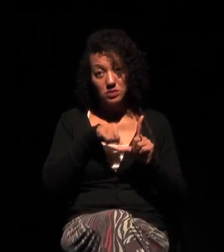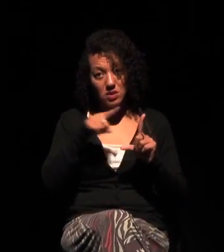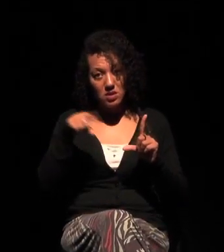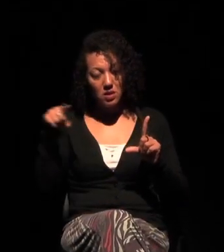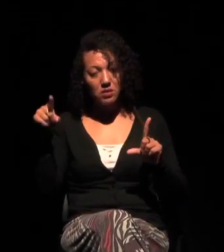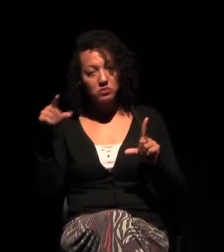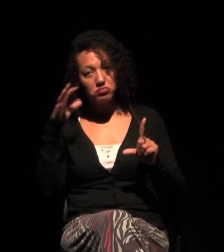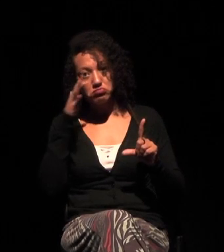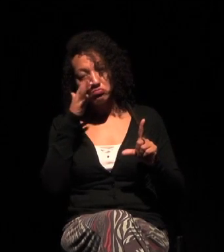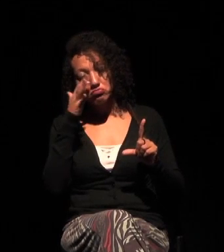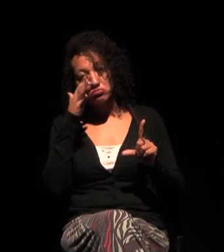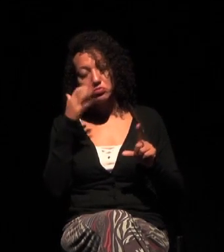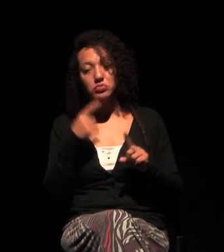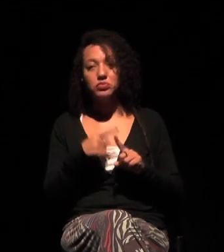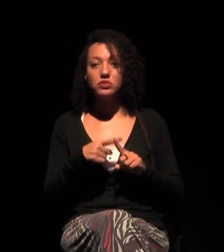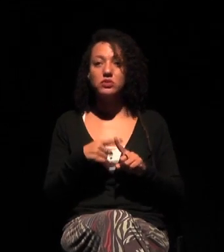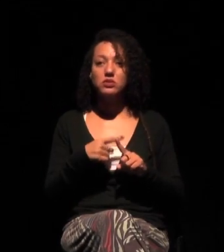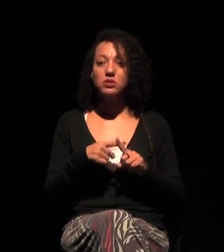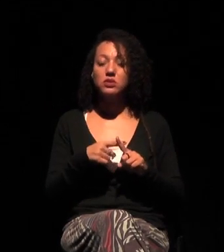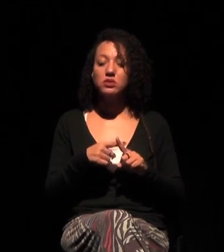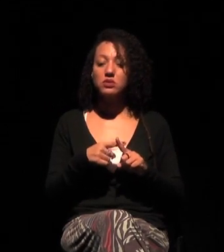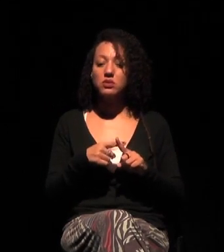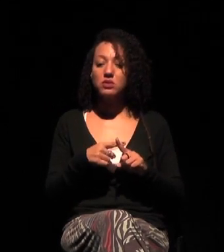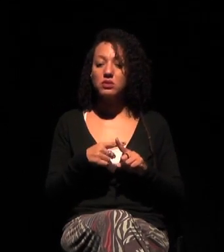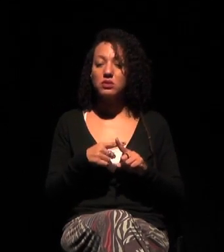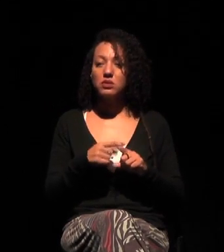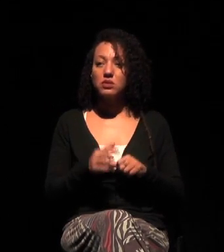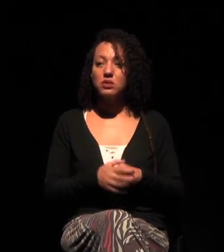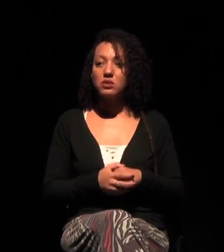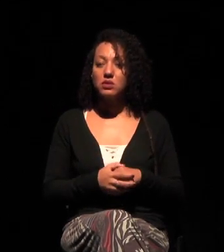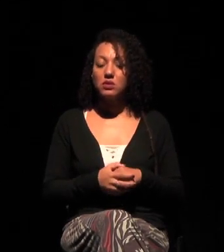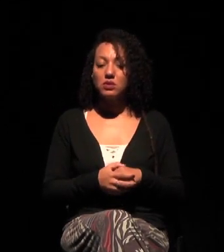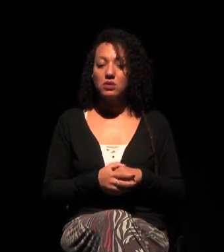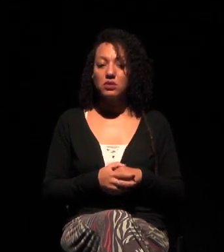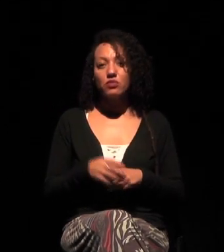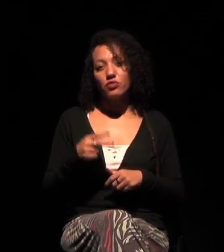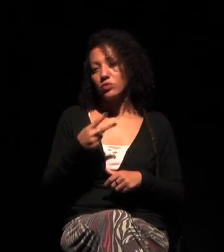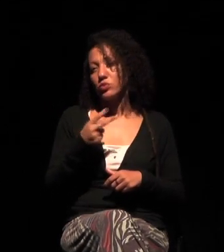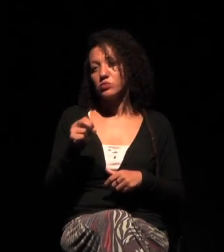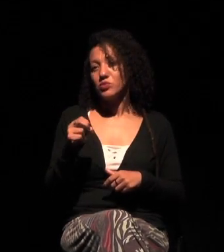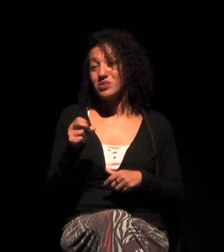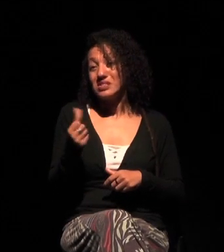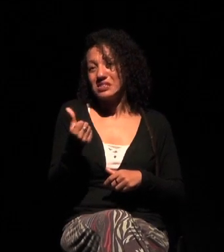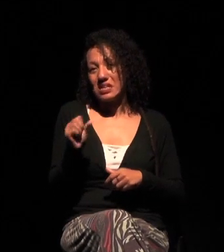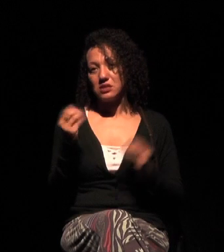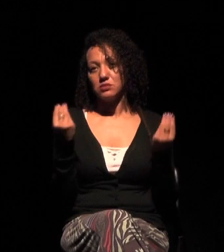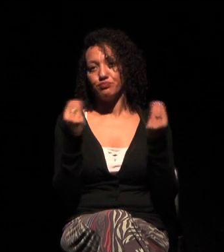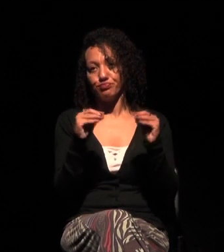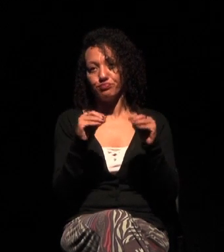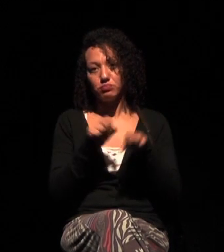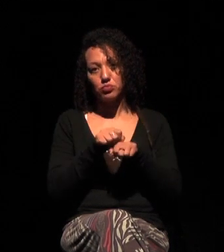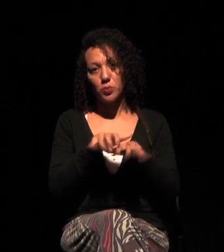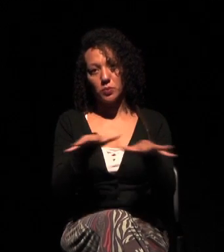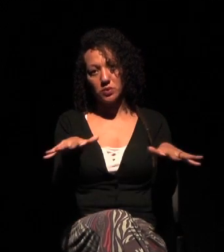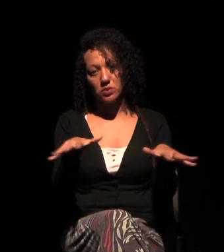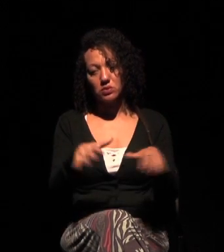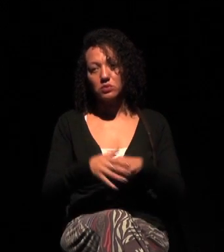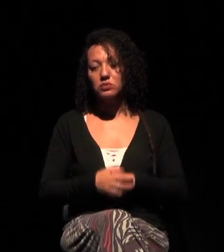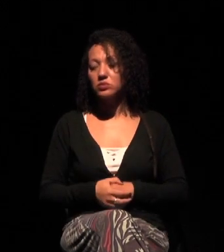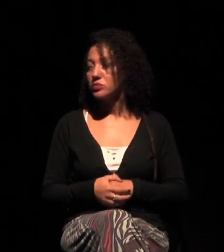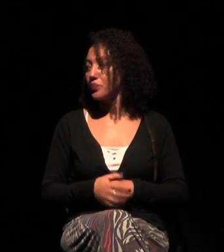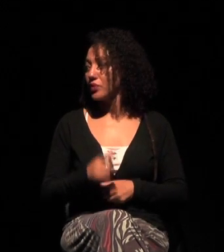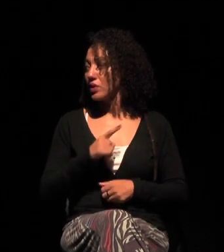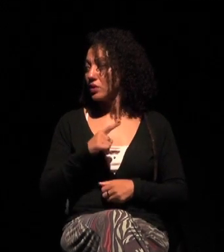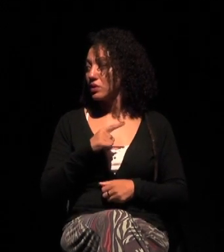eu estava produzindo no outros sites foi porta de 2016 temos ali na linha